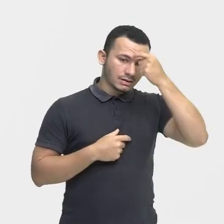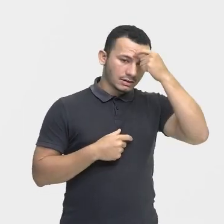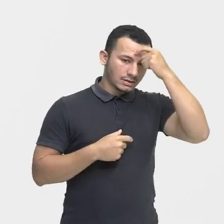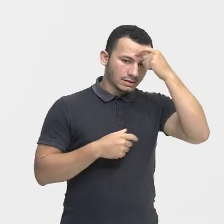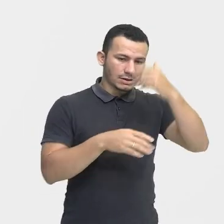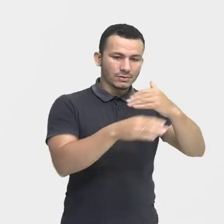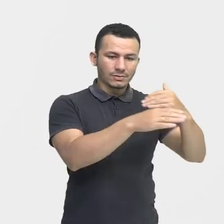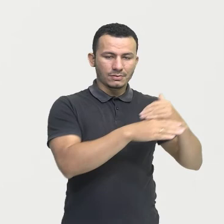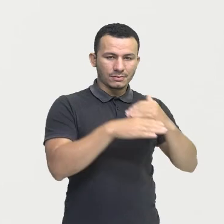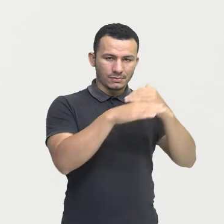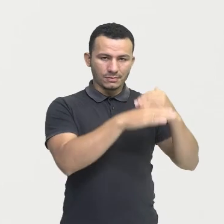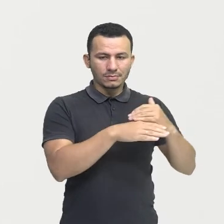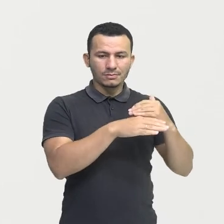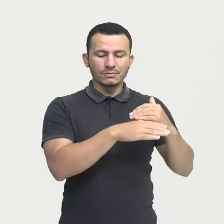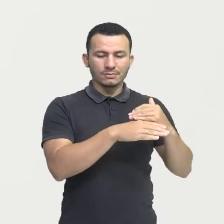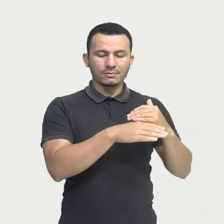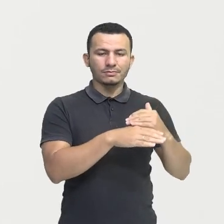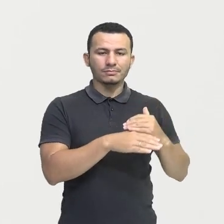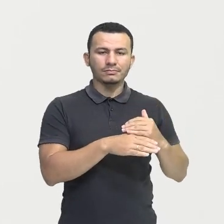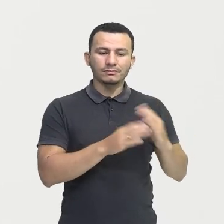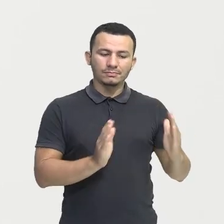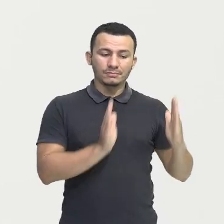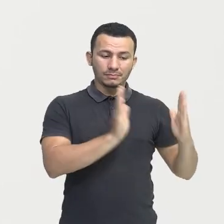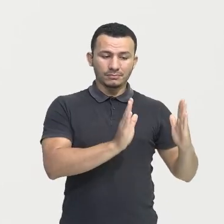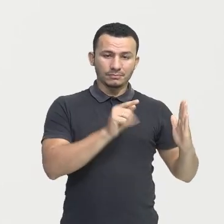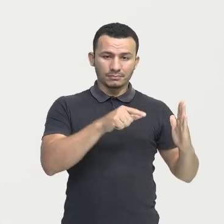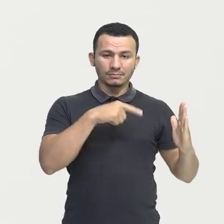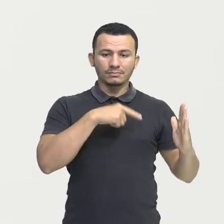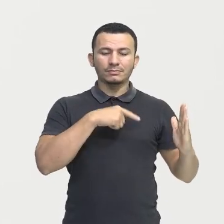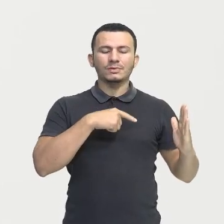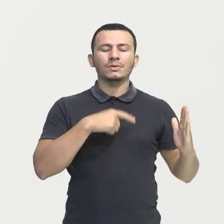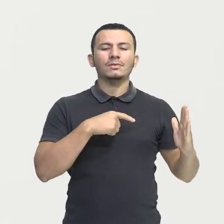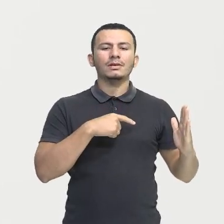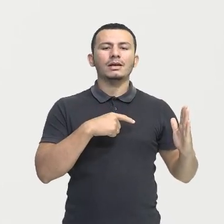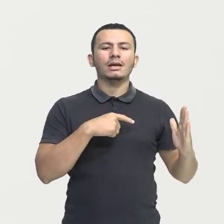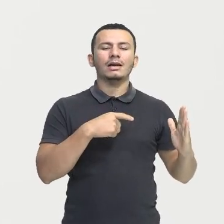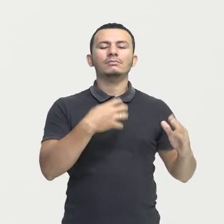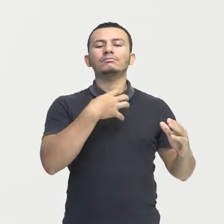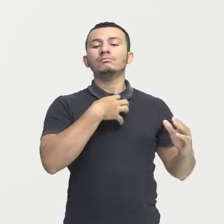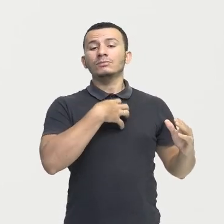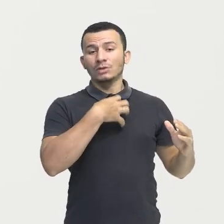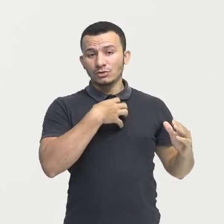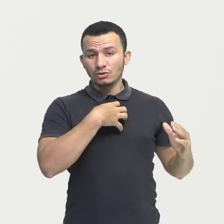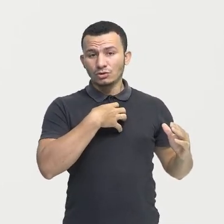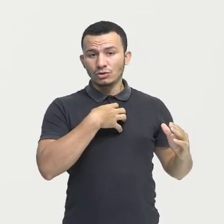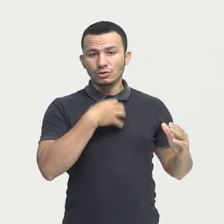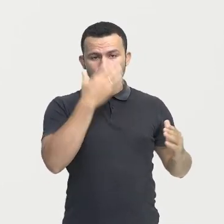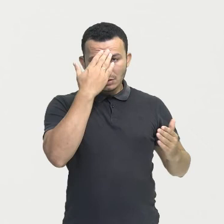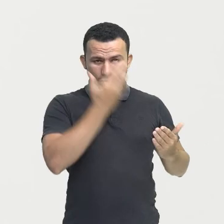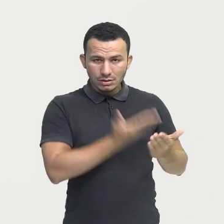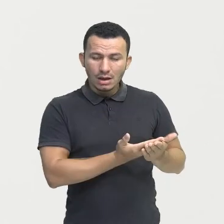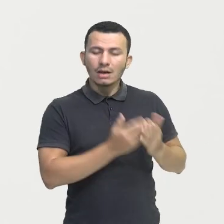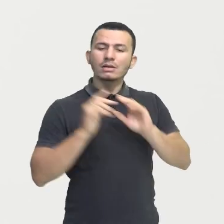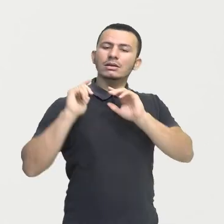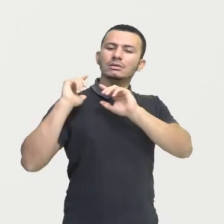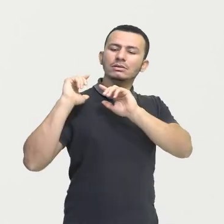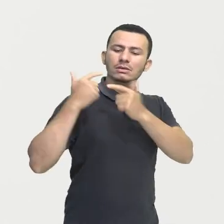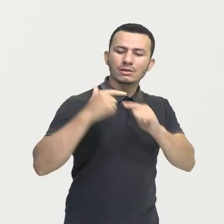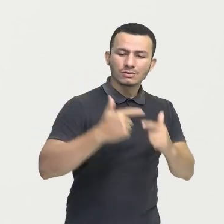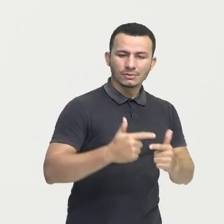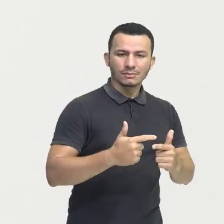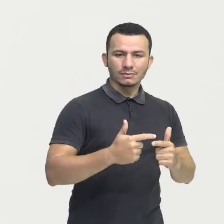comum seria, primeiro ponto, baseado no sentido, nas crenças e nas